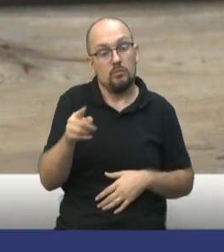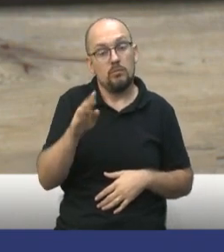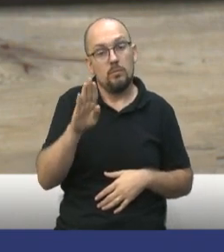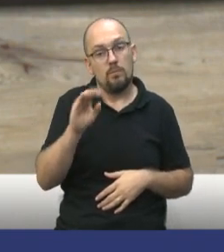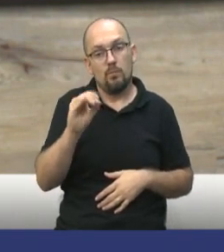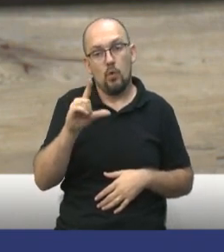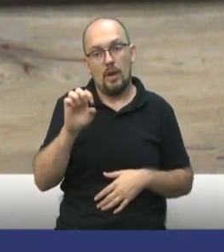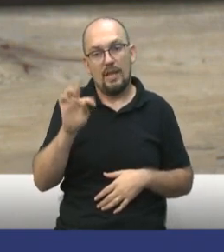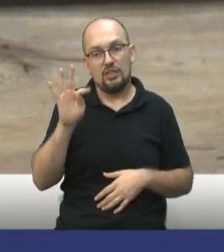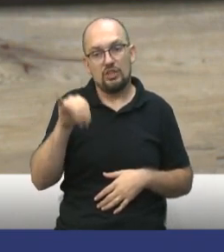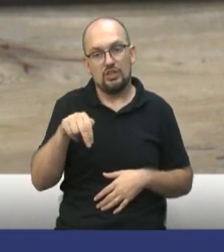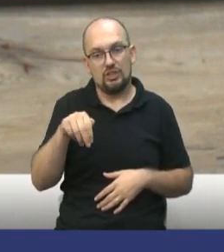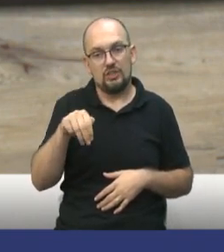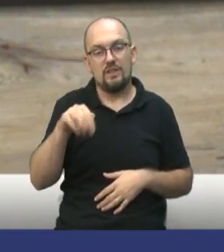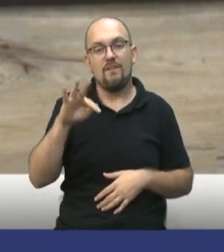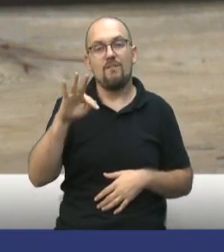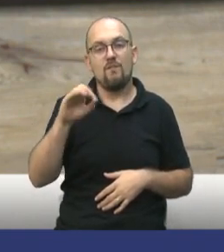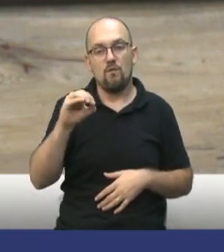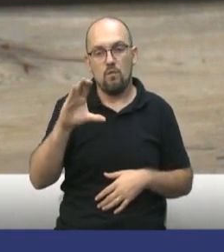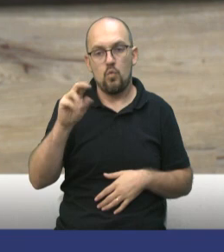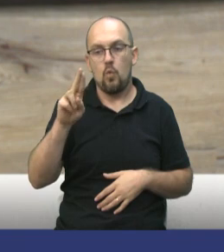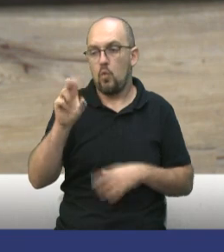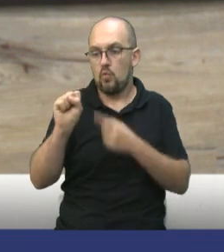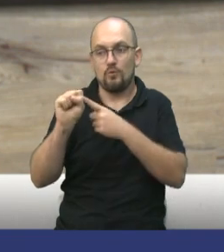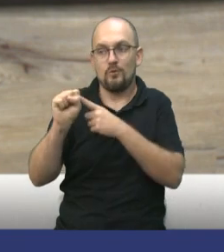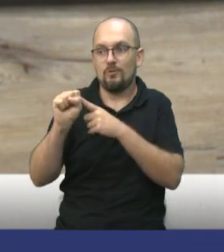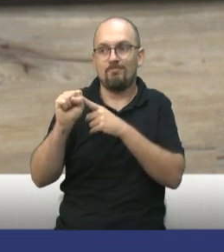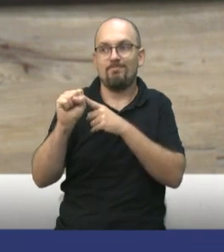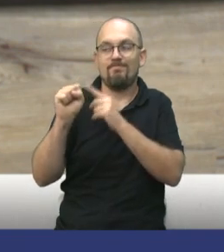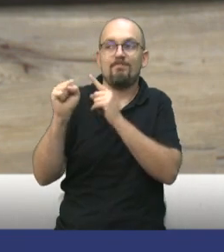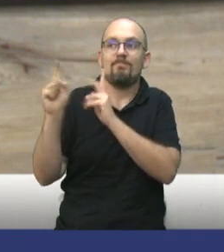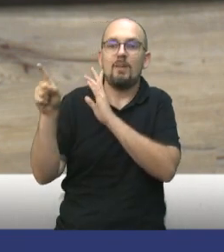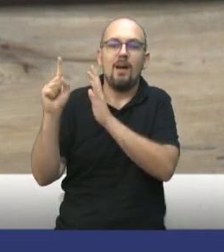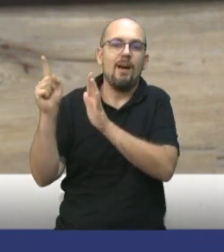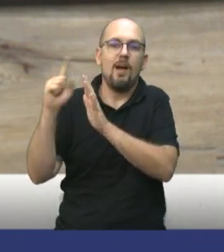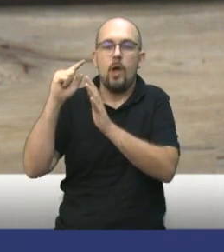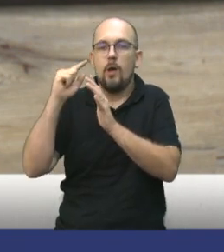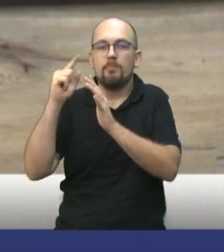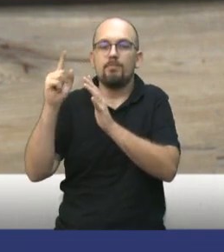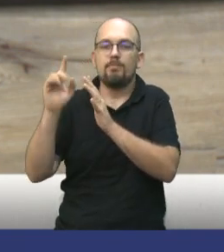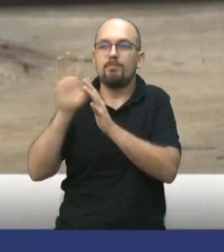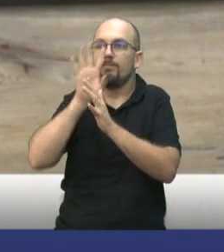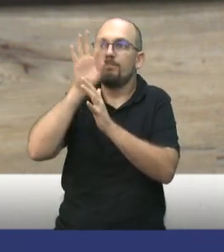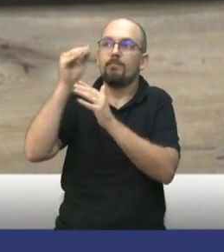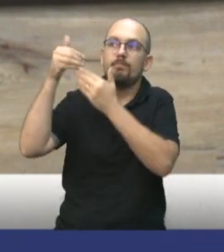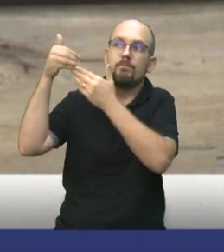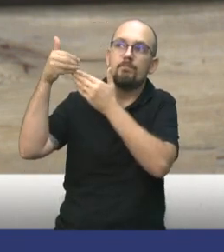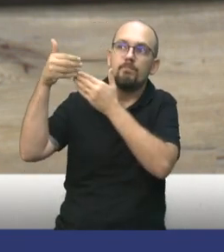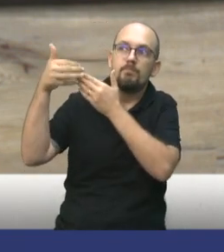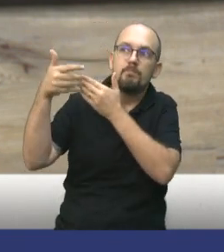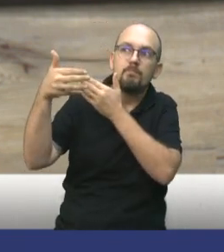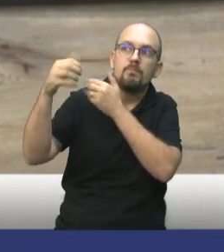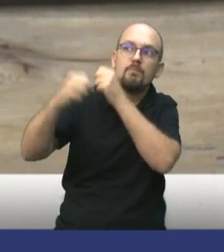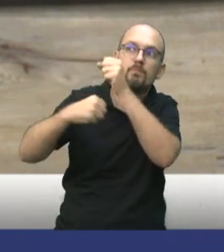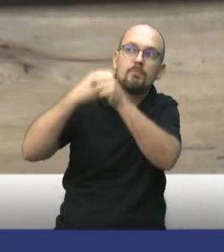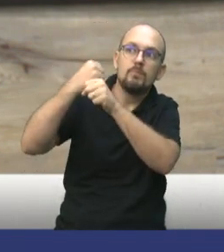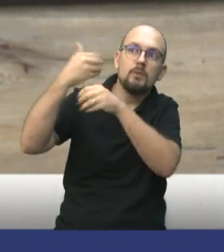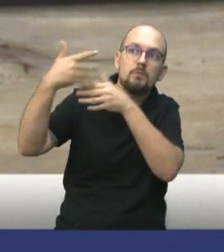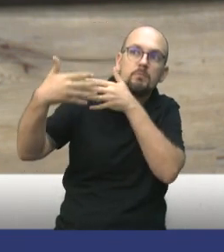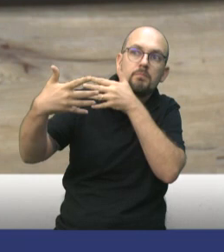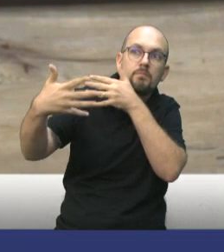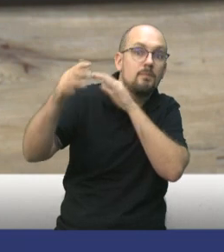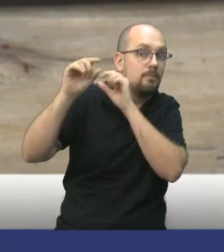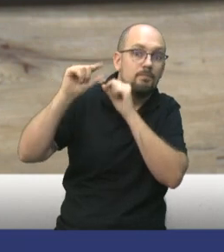muito volúvel diante de todo o caminhar do ano. Então, mas